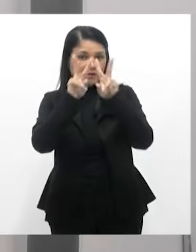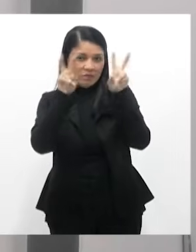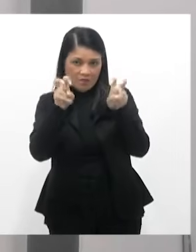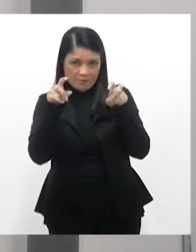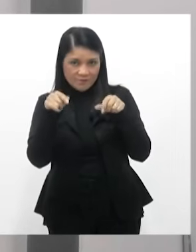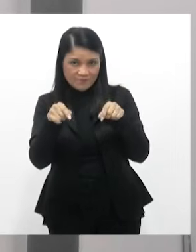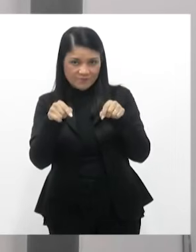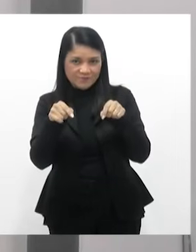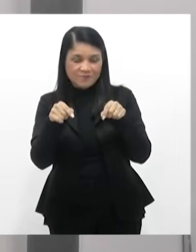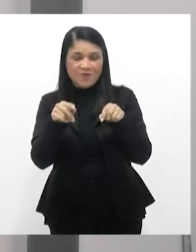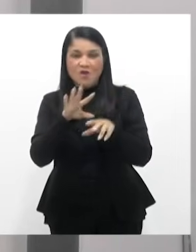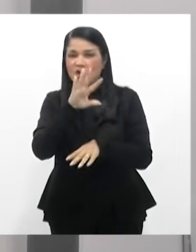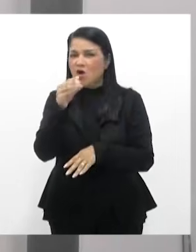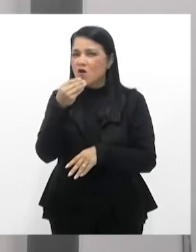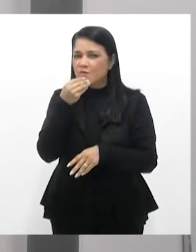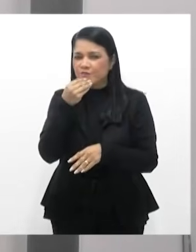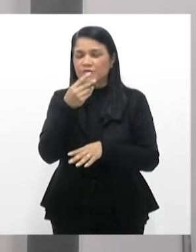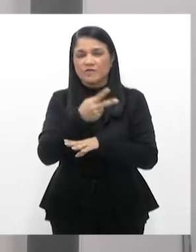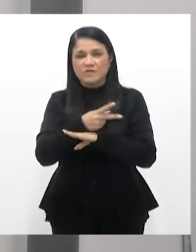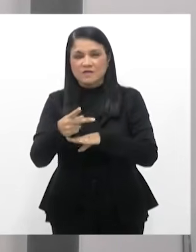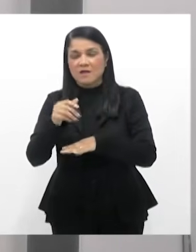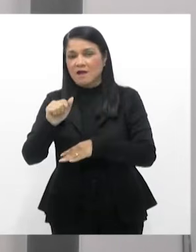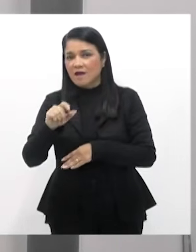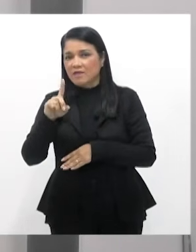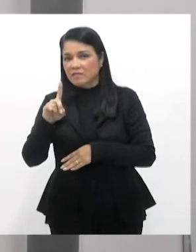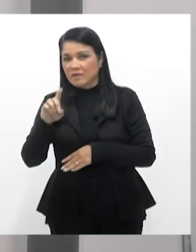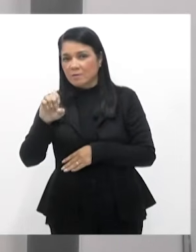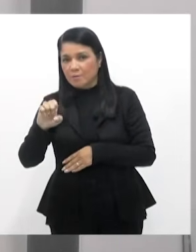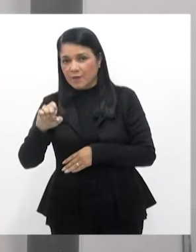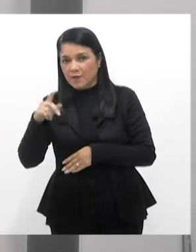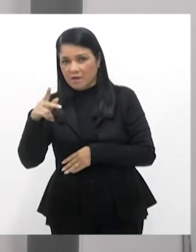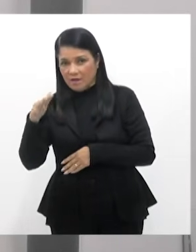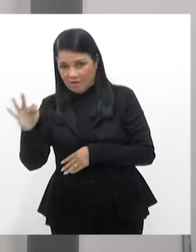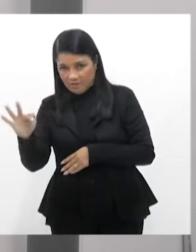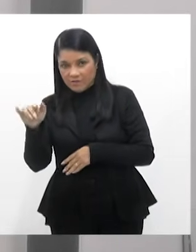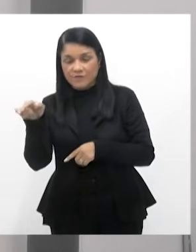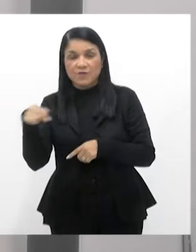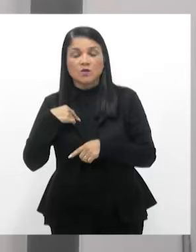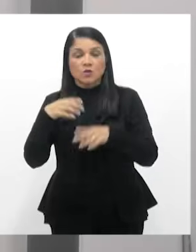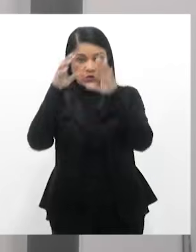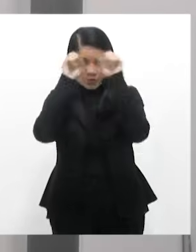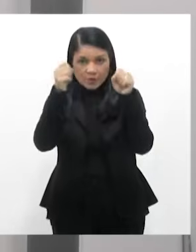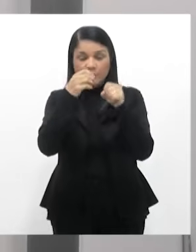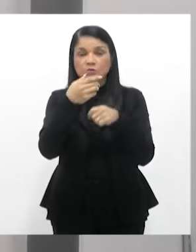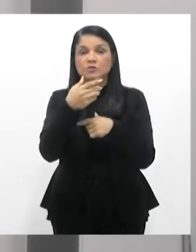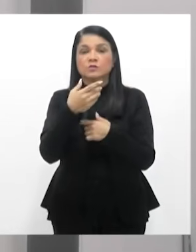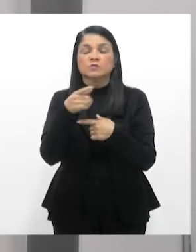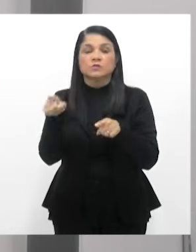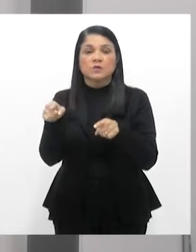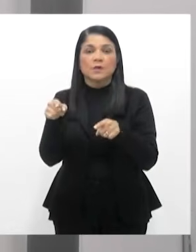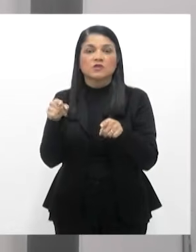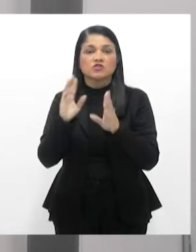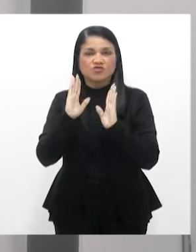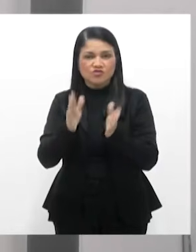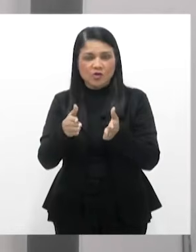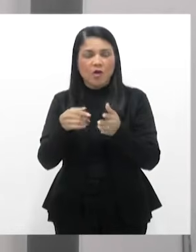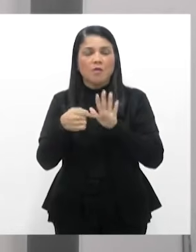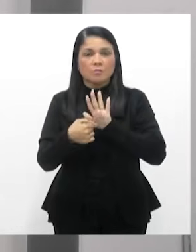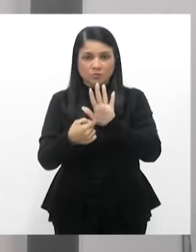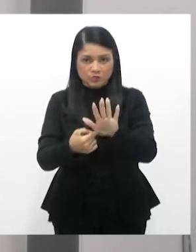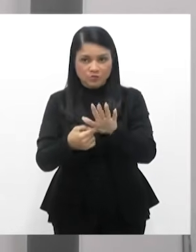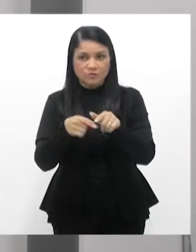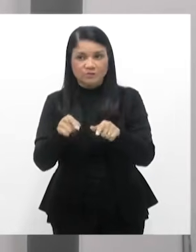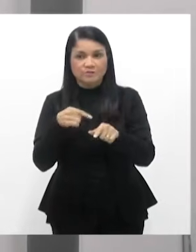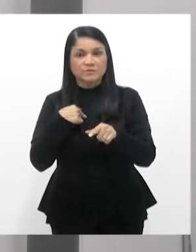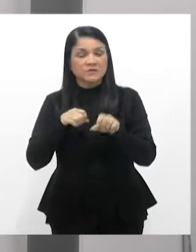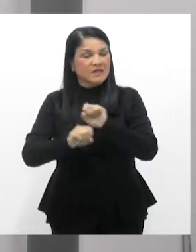apresentando. Então, obviamente, visitei as ADPFs que o Supremo Tribunal recentemente já enfrentou, e deixo claro, a gente está